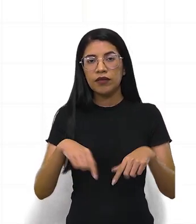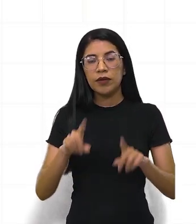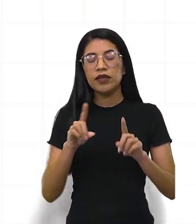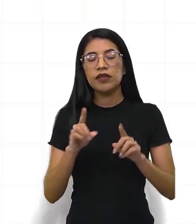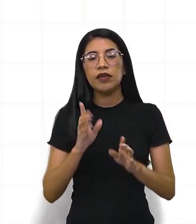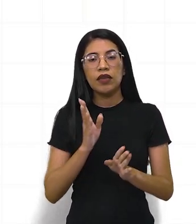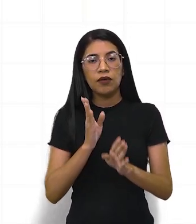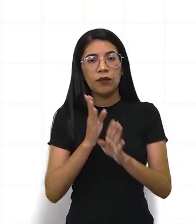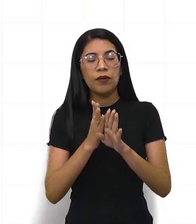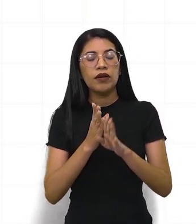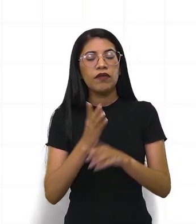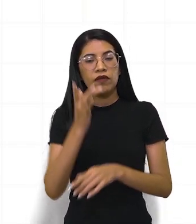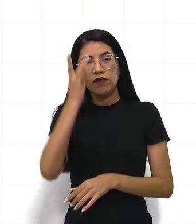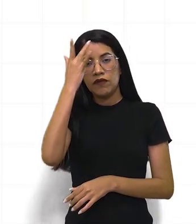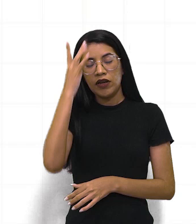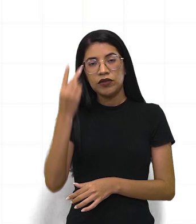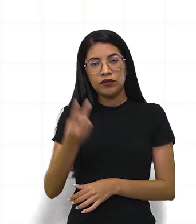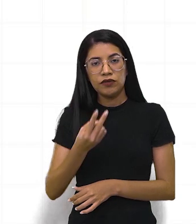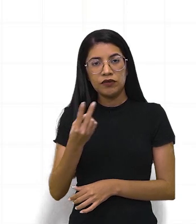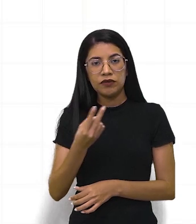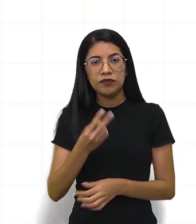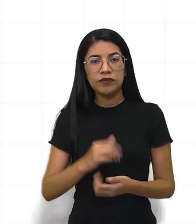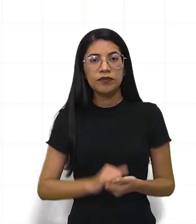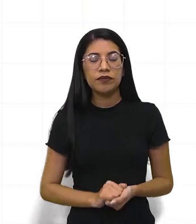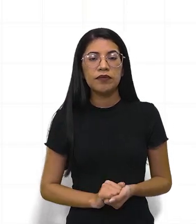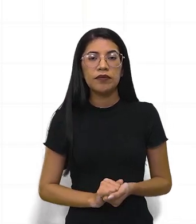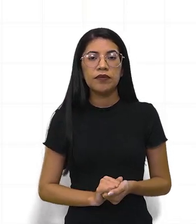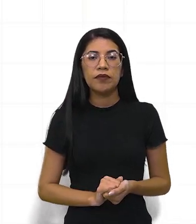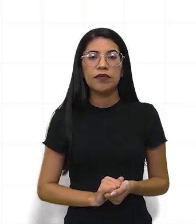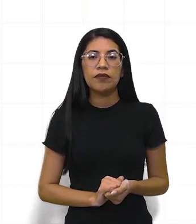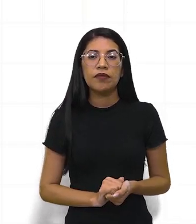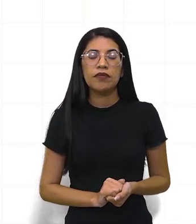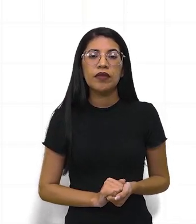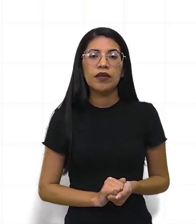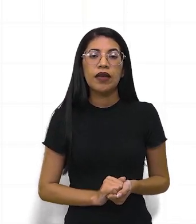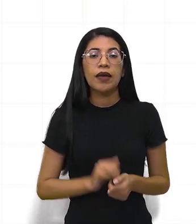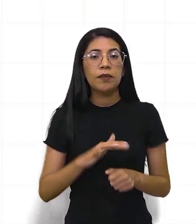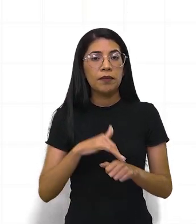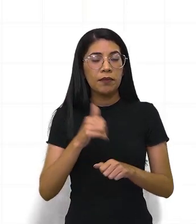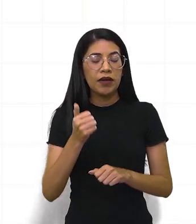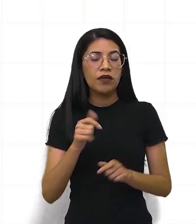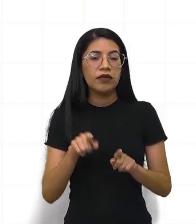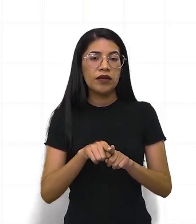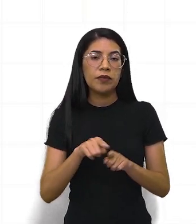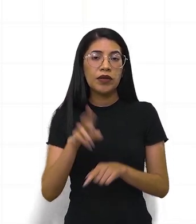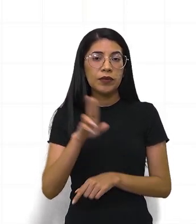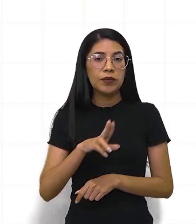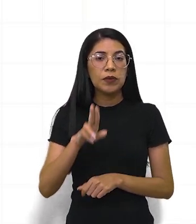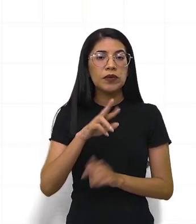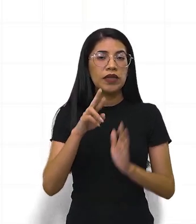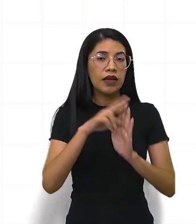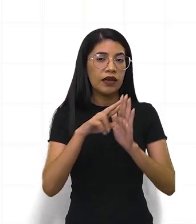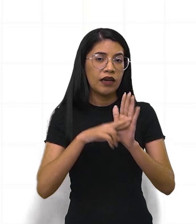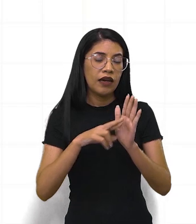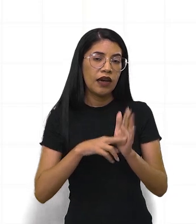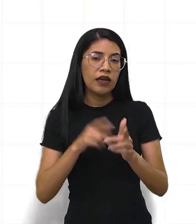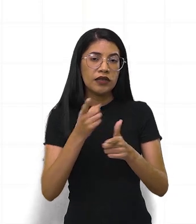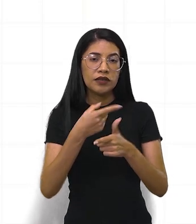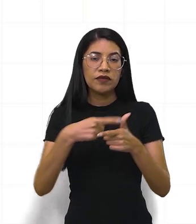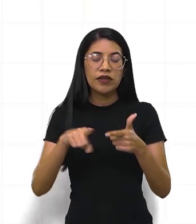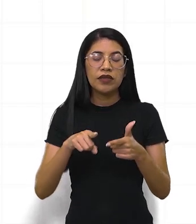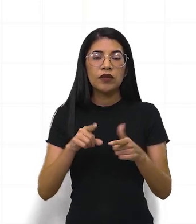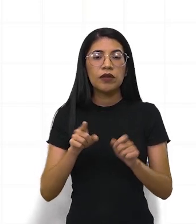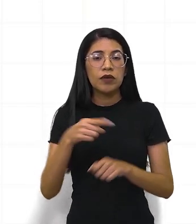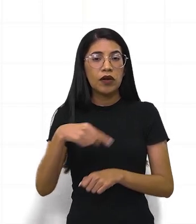sabemos que é esse resultado. Mas é bem melhor, não é melhor usar o critério de divisibilidade? Então, para que fique aí